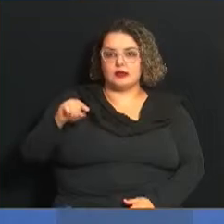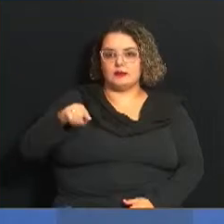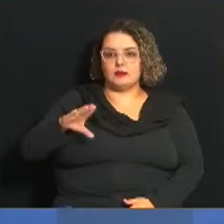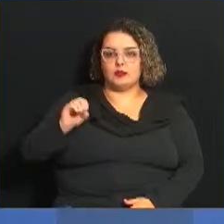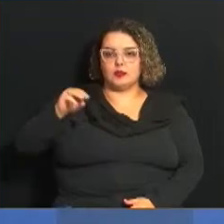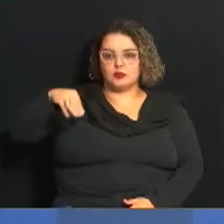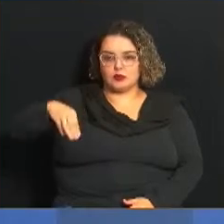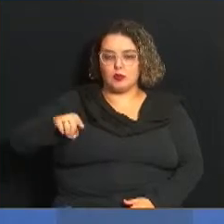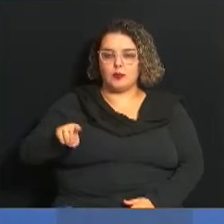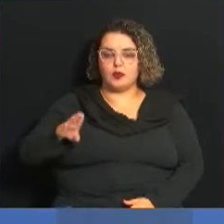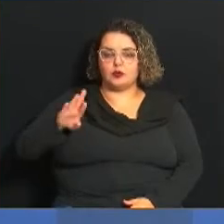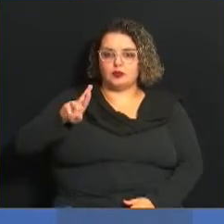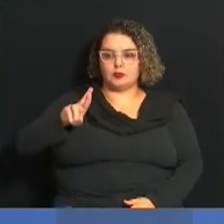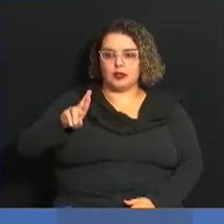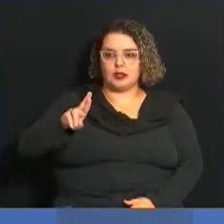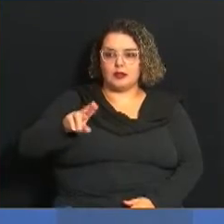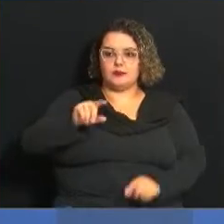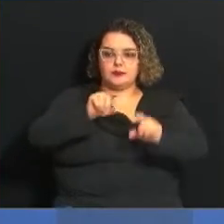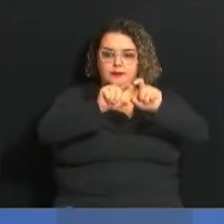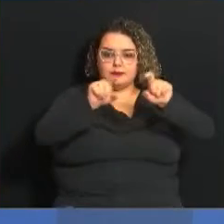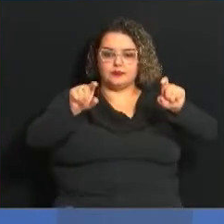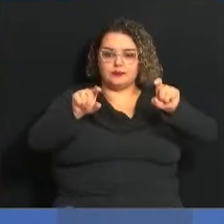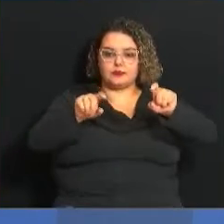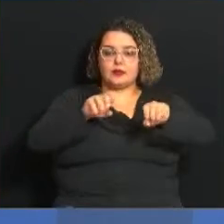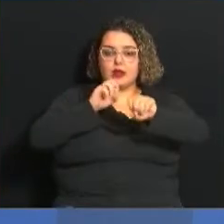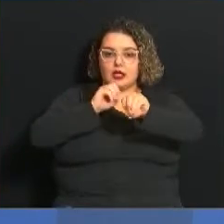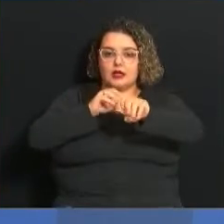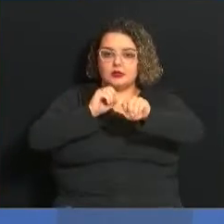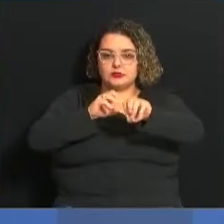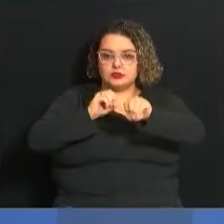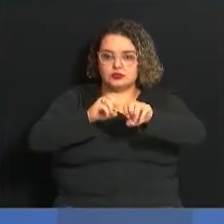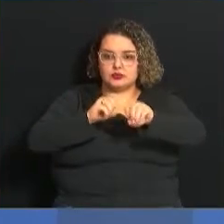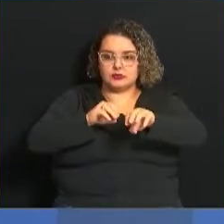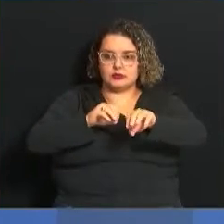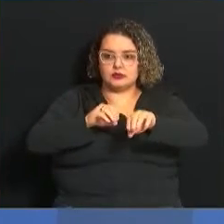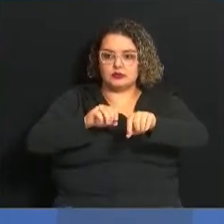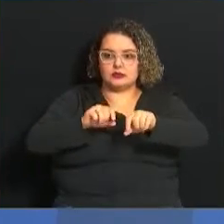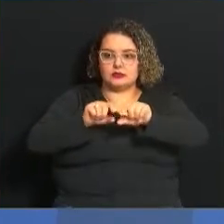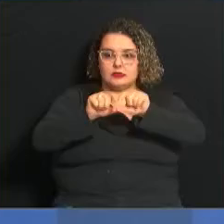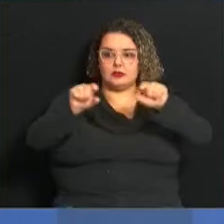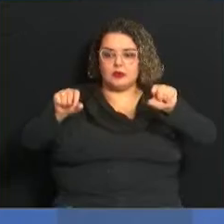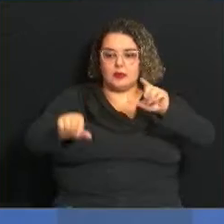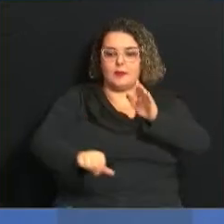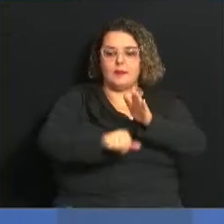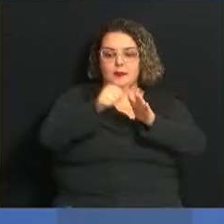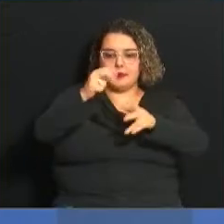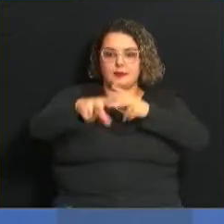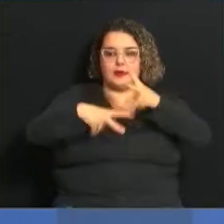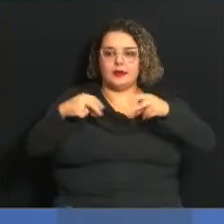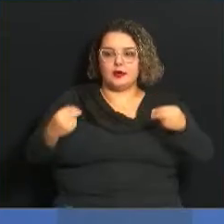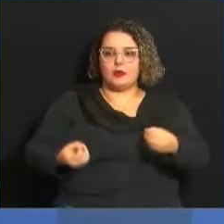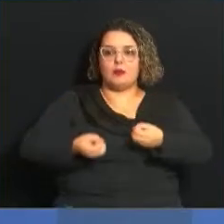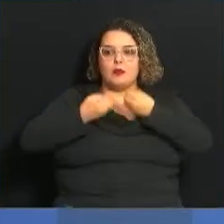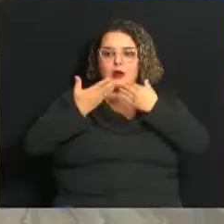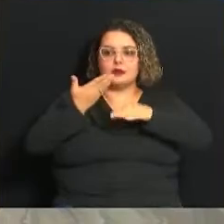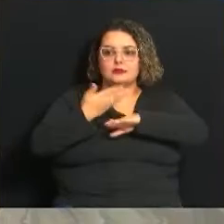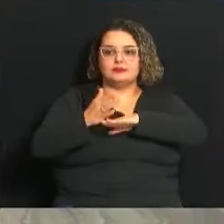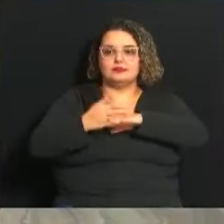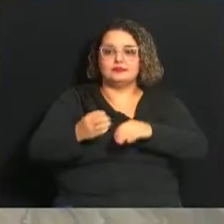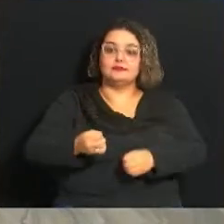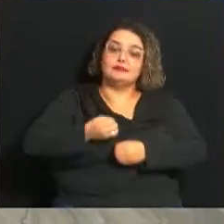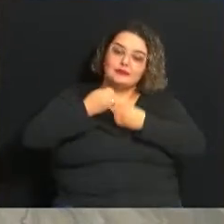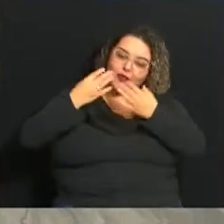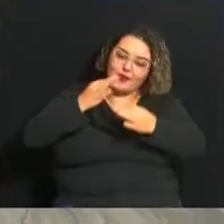Você acessa a aba Educação e a seção primeiro prêmio Boas Práticas. Boa sorte para todo mundo,